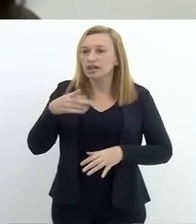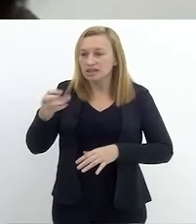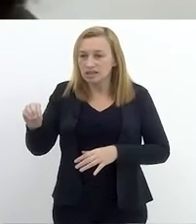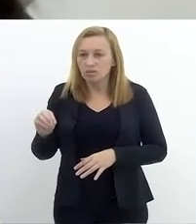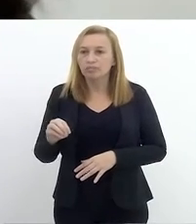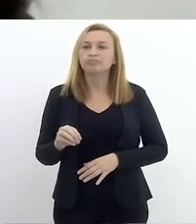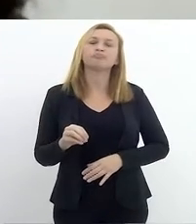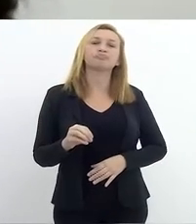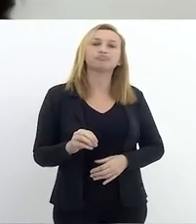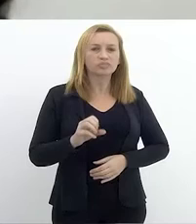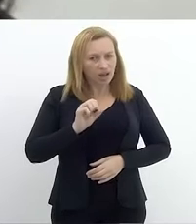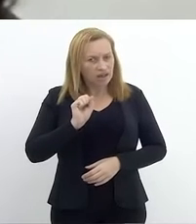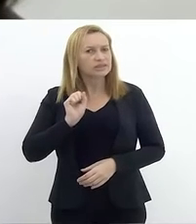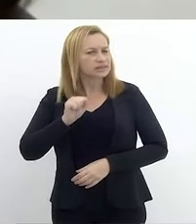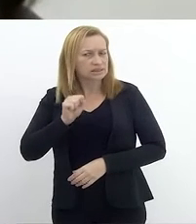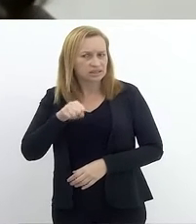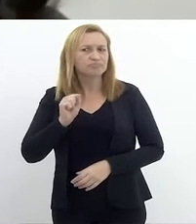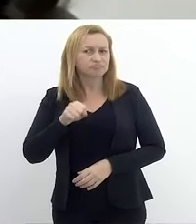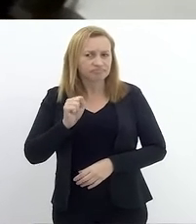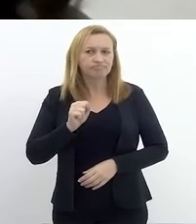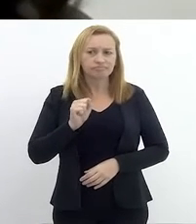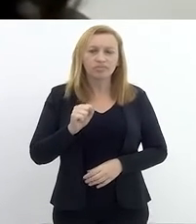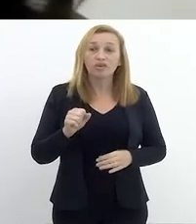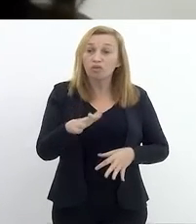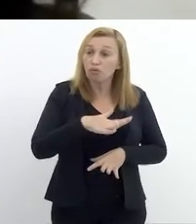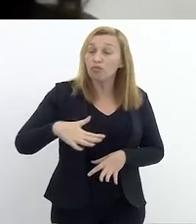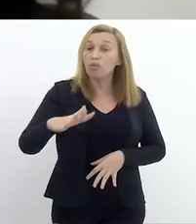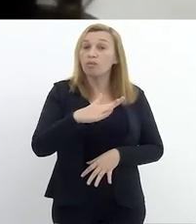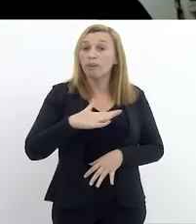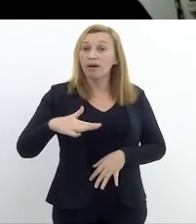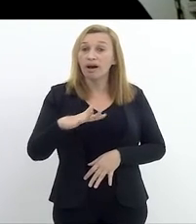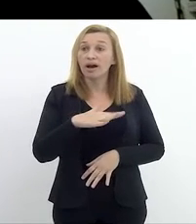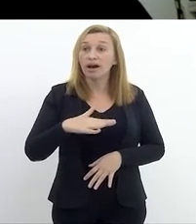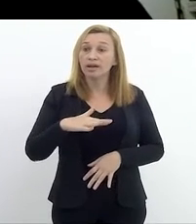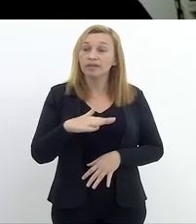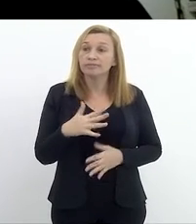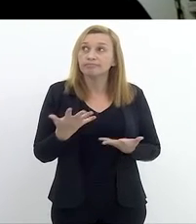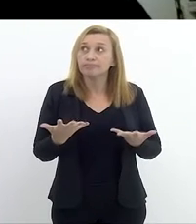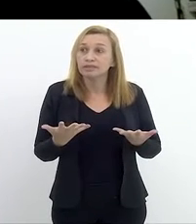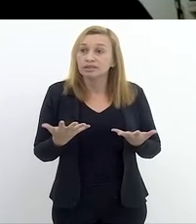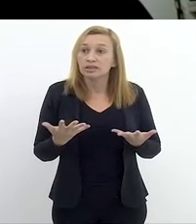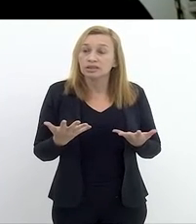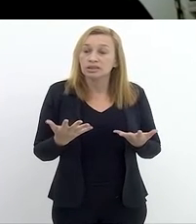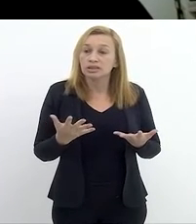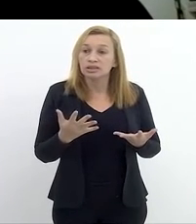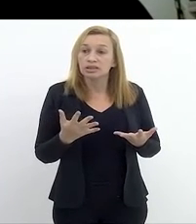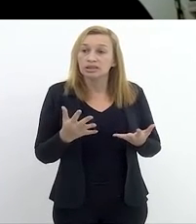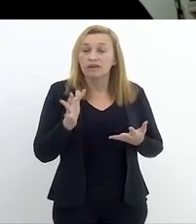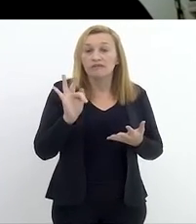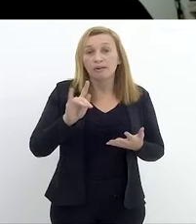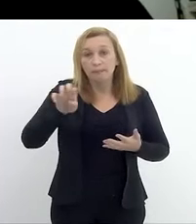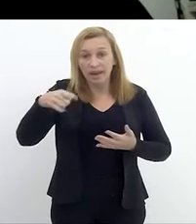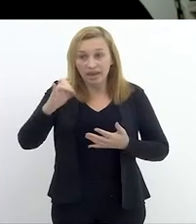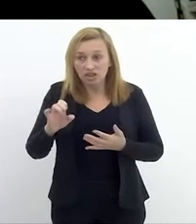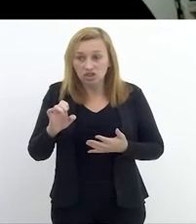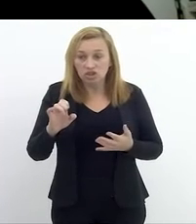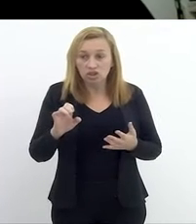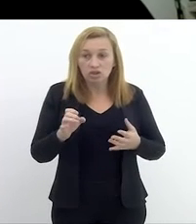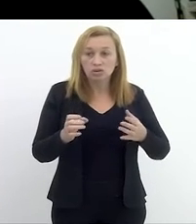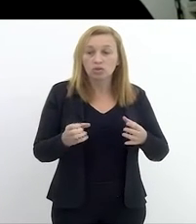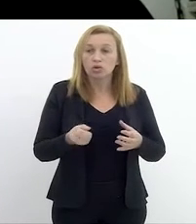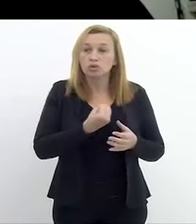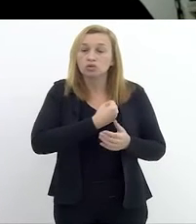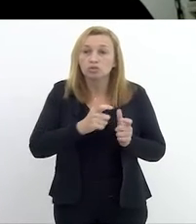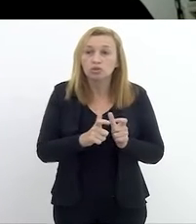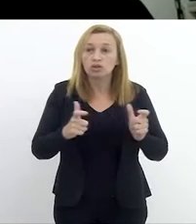essa aceleração também da perspectiva da própria fundação? Sem dúvida nenhuma, com certeza essa foi